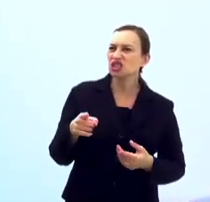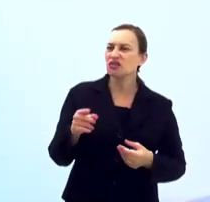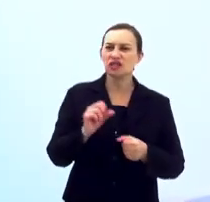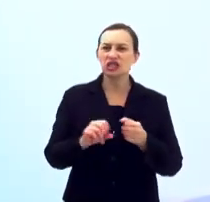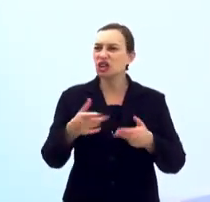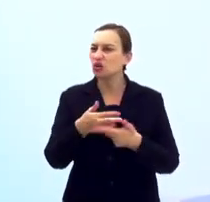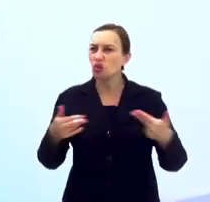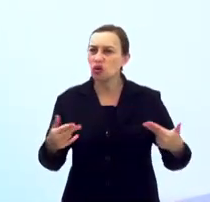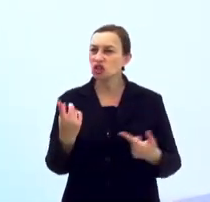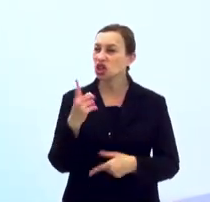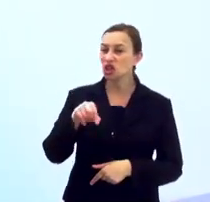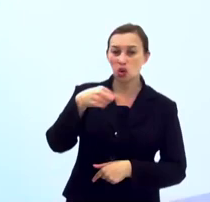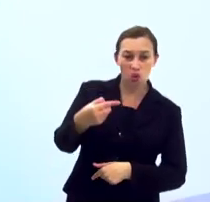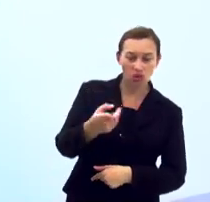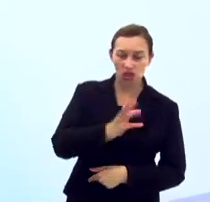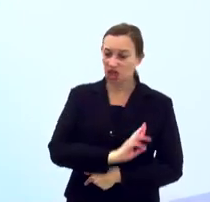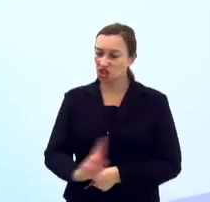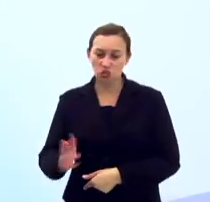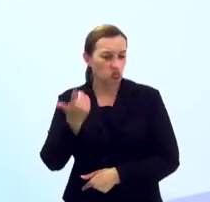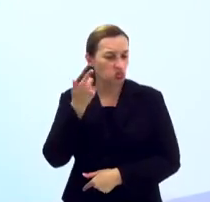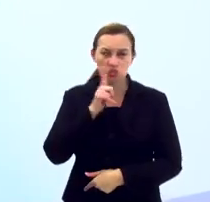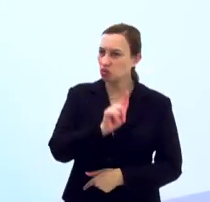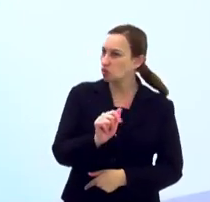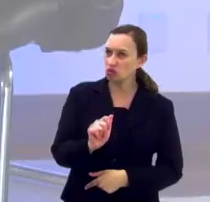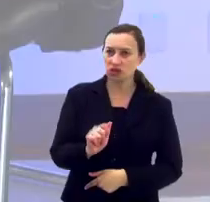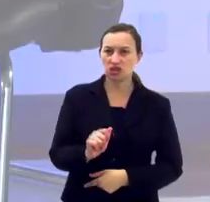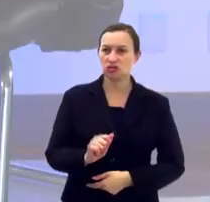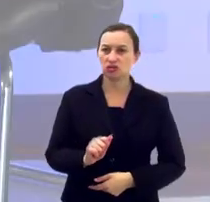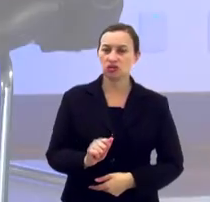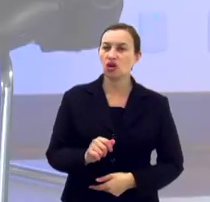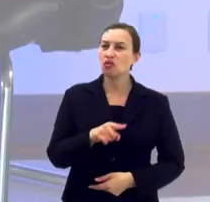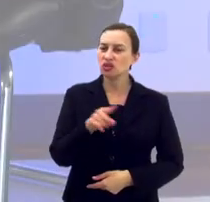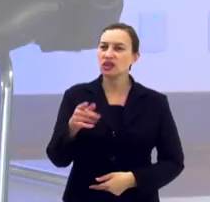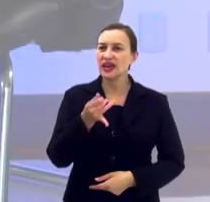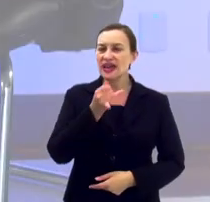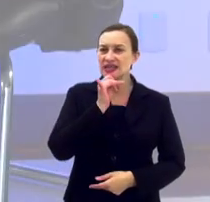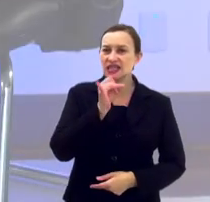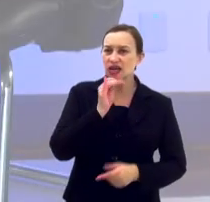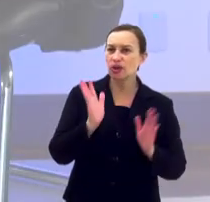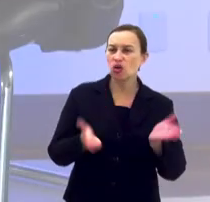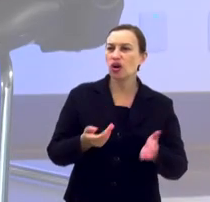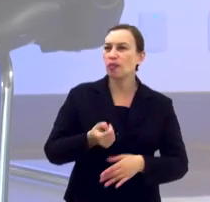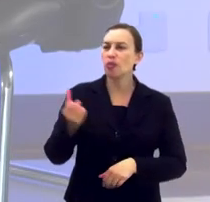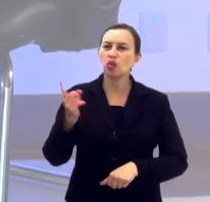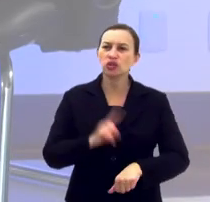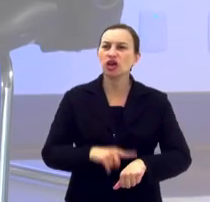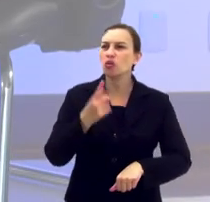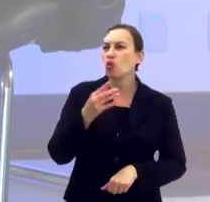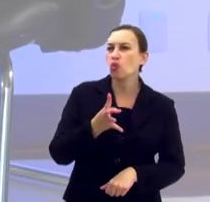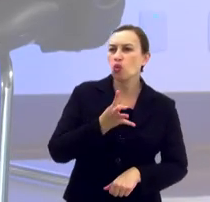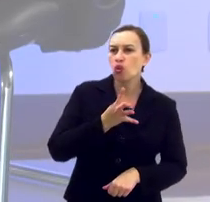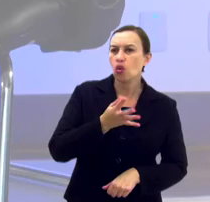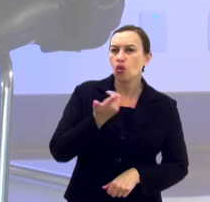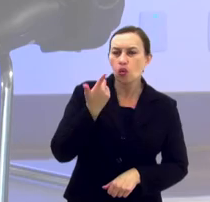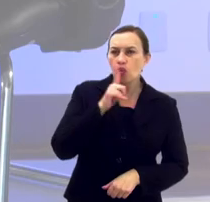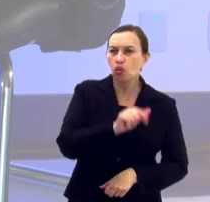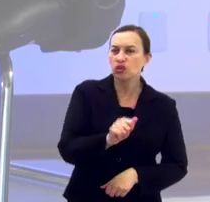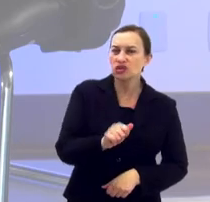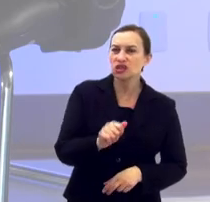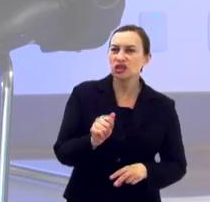fizeram coisas que outras religiões não conseguiram. Vocês, por exemplo, agora, há pouco tempo,